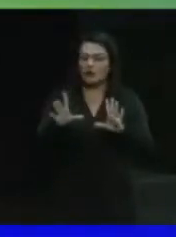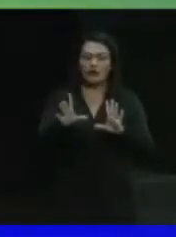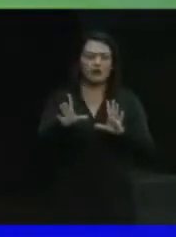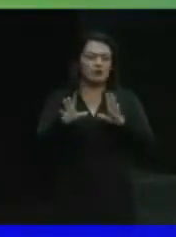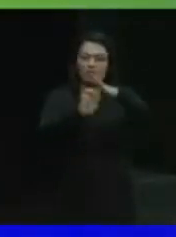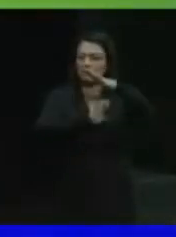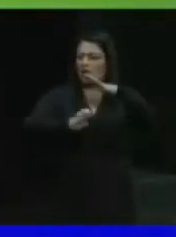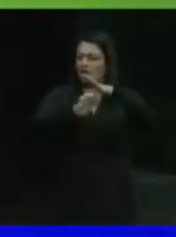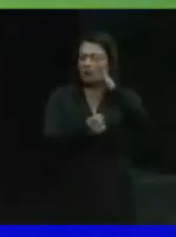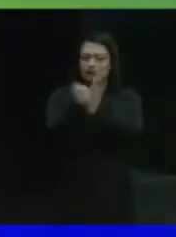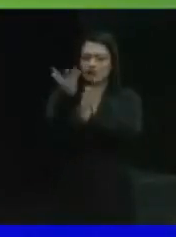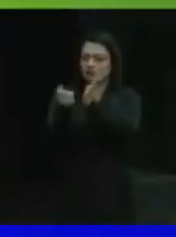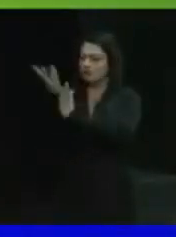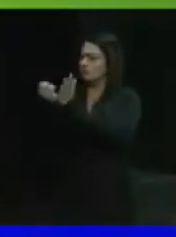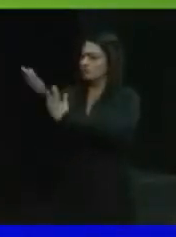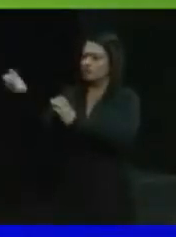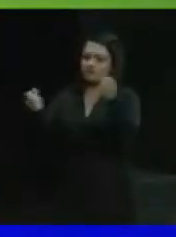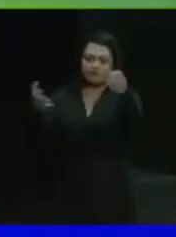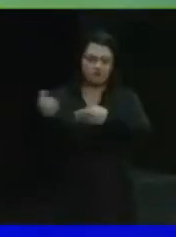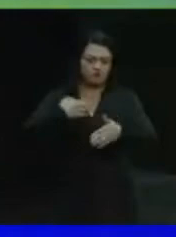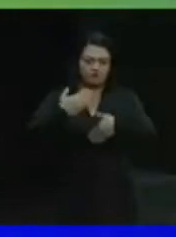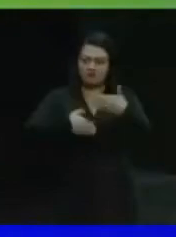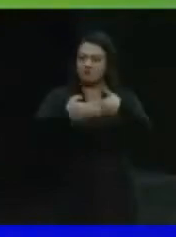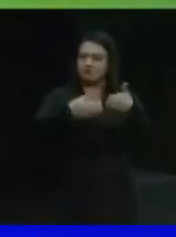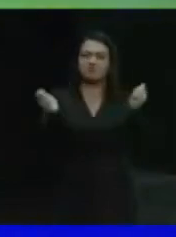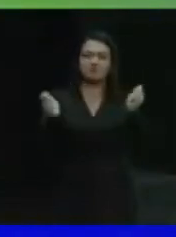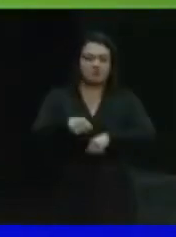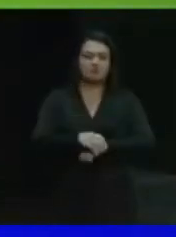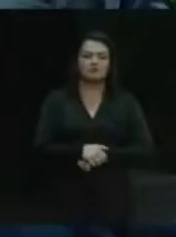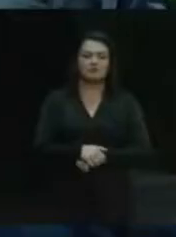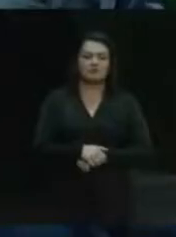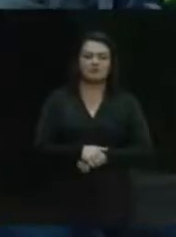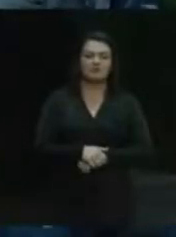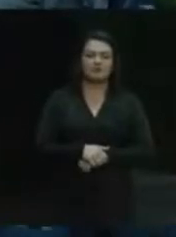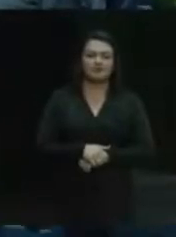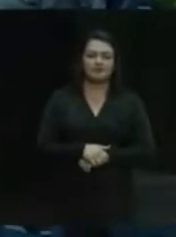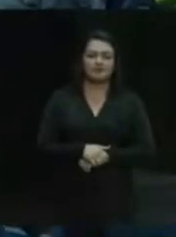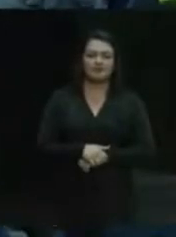empresa e a livre iniciativa.